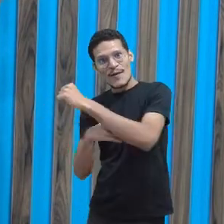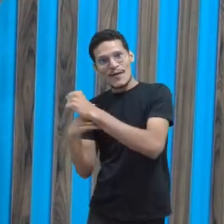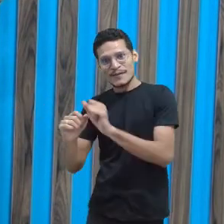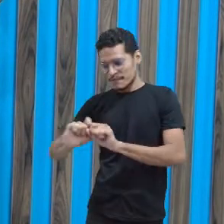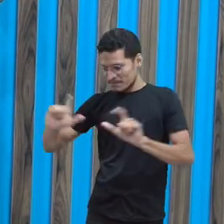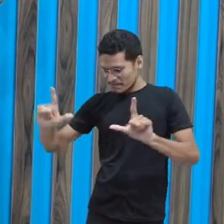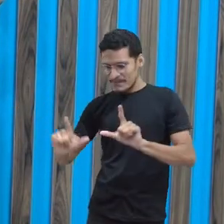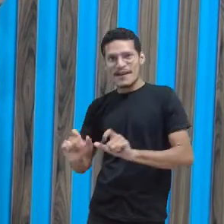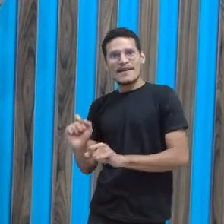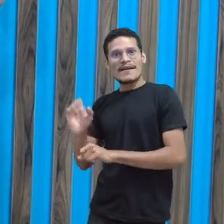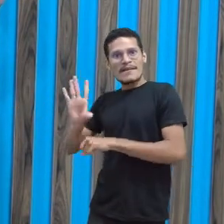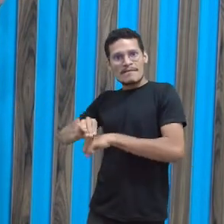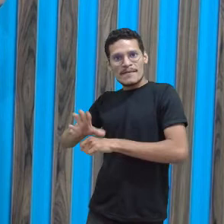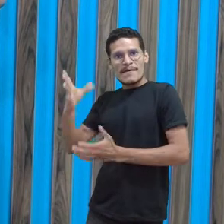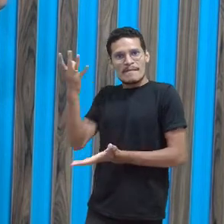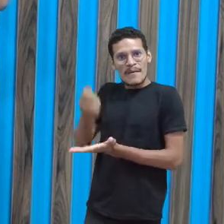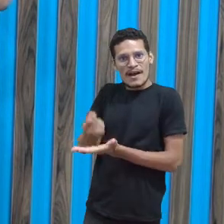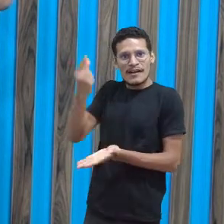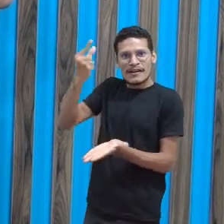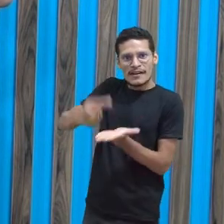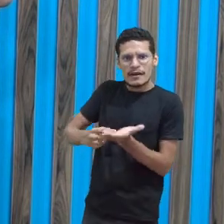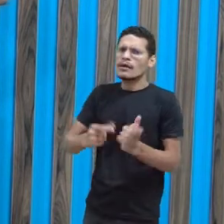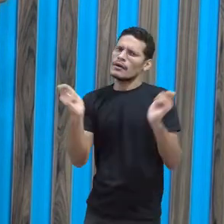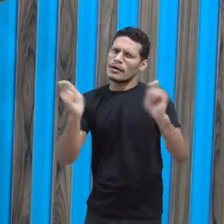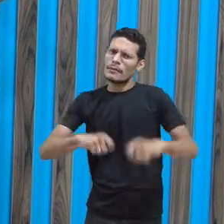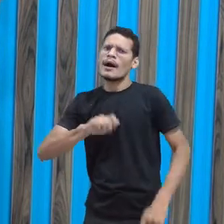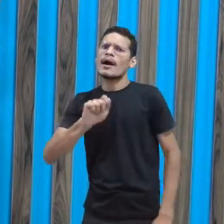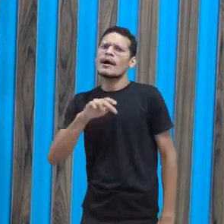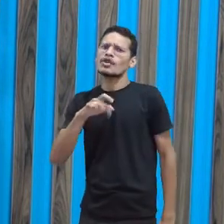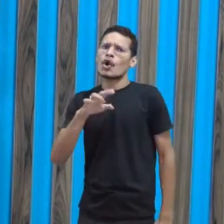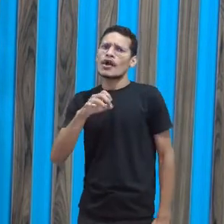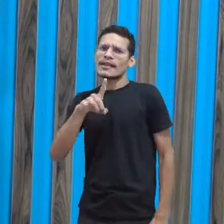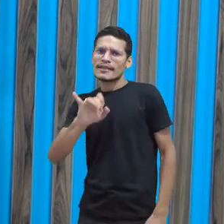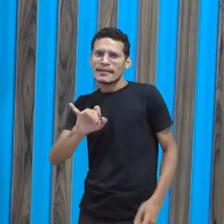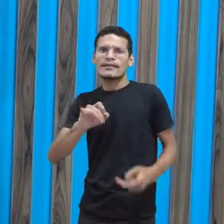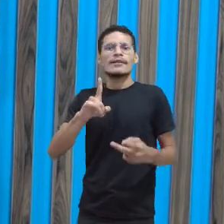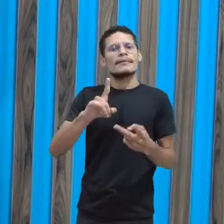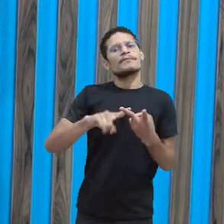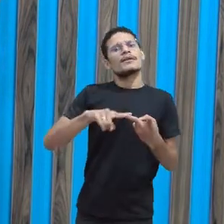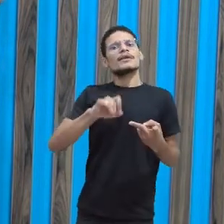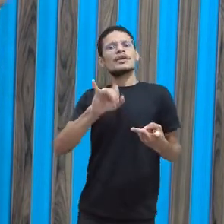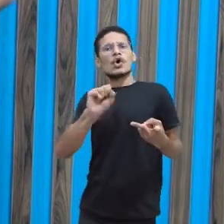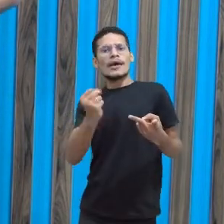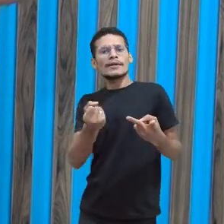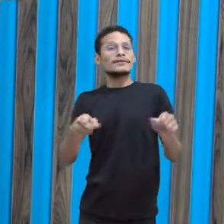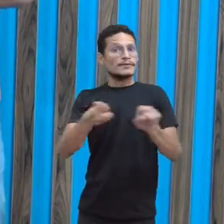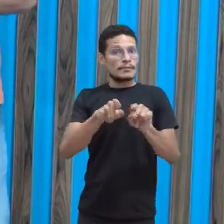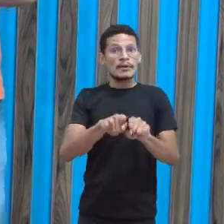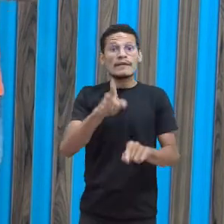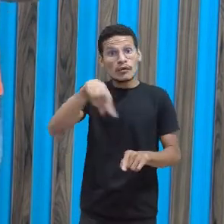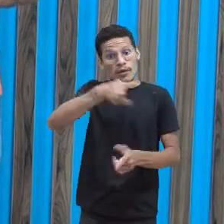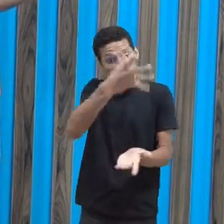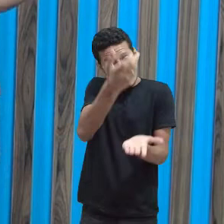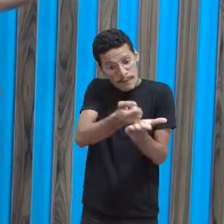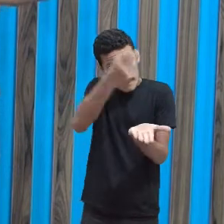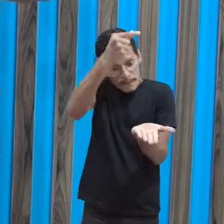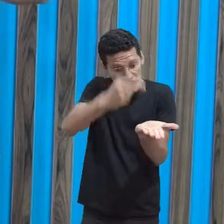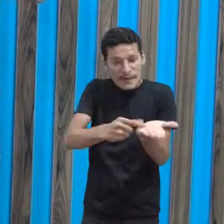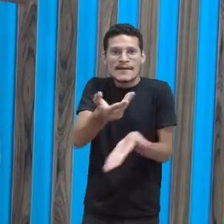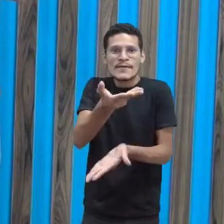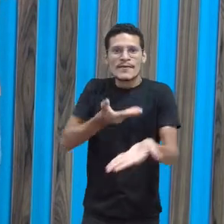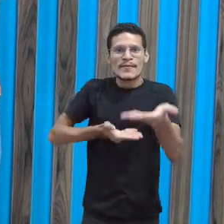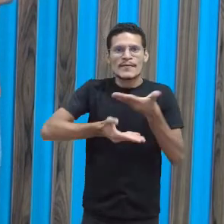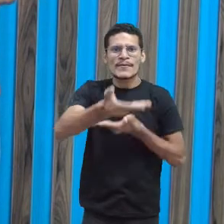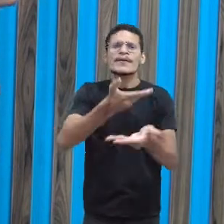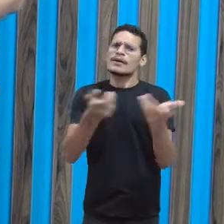vocês baixarem, tá certo? Então, seja do sistema Android ou do iOS, tá bom? Então, baixem e aí vocês podem